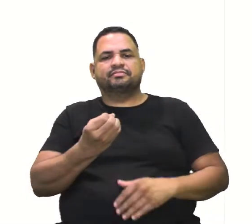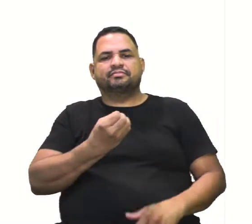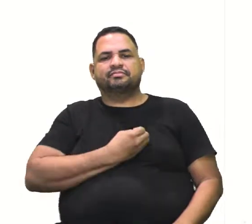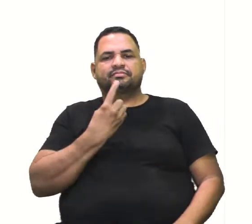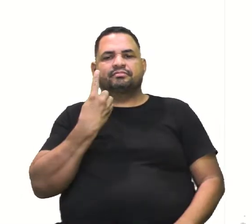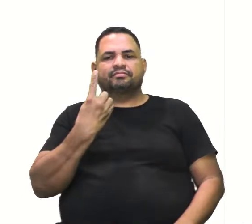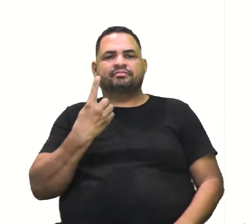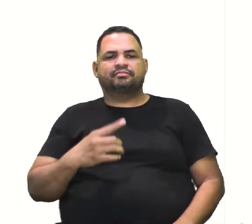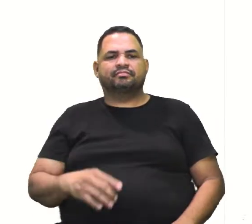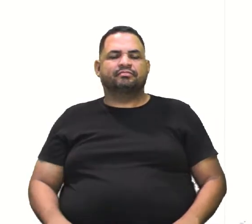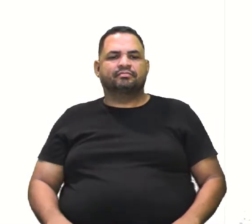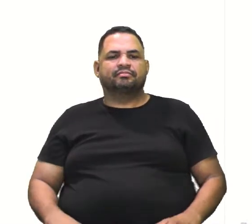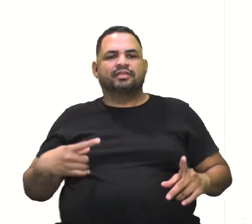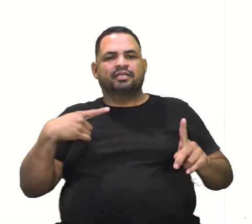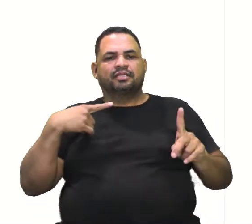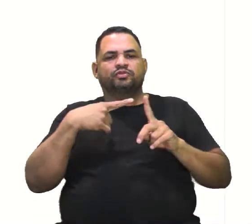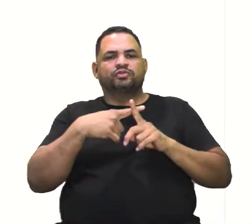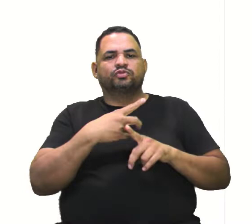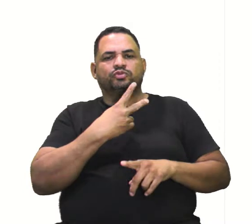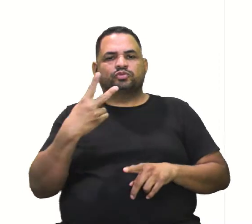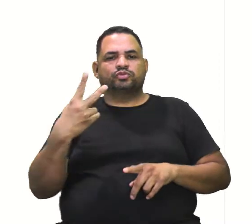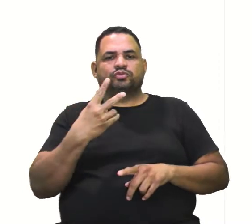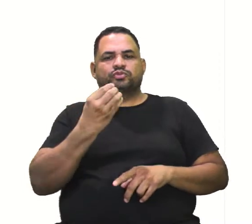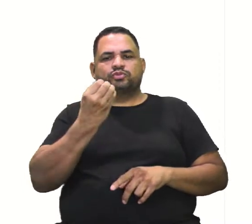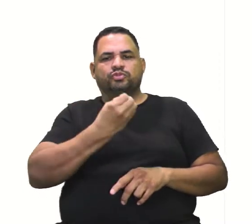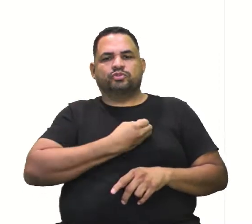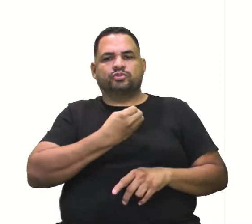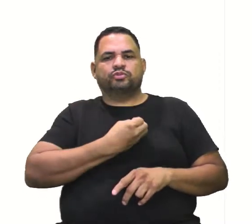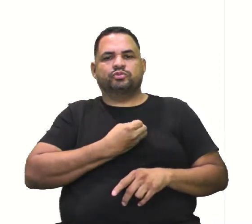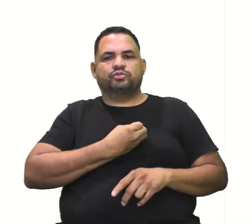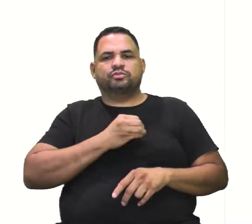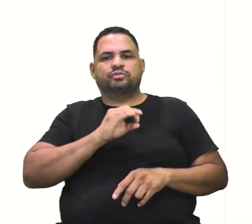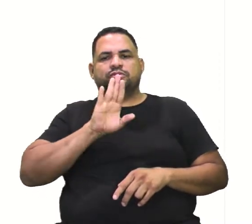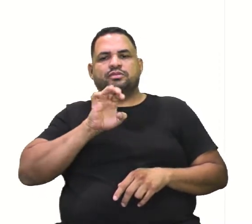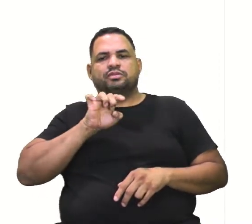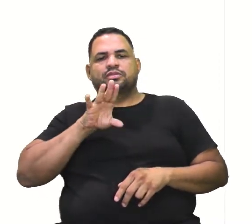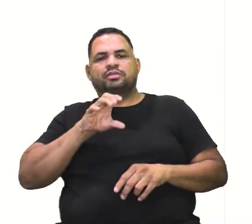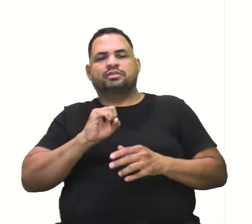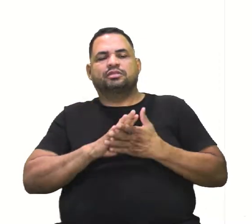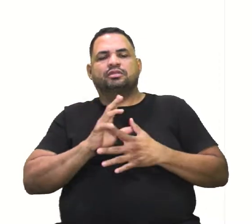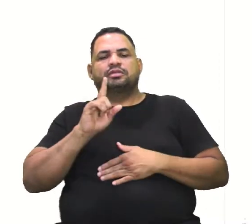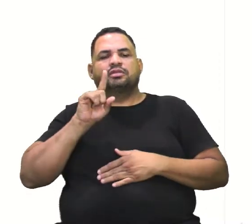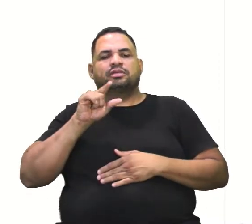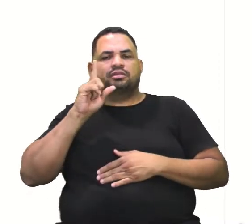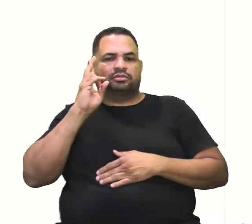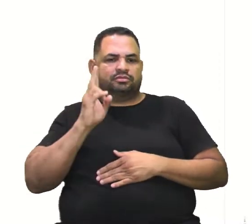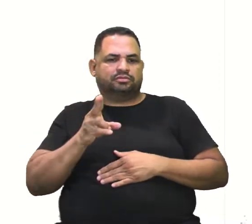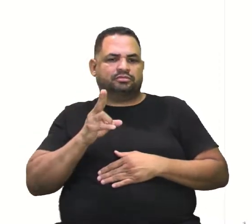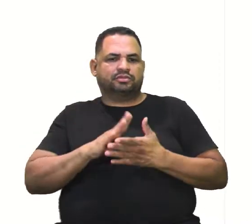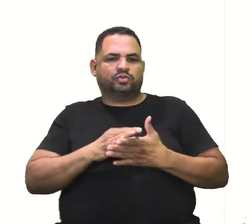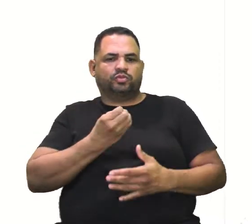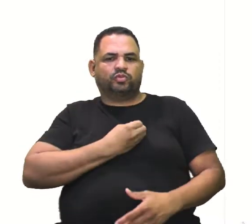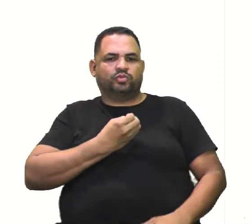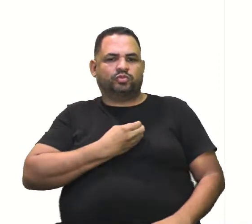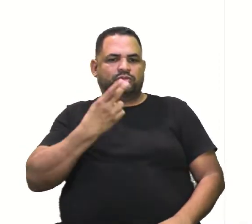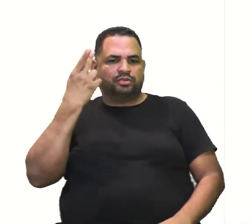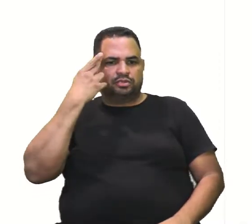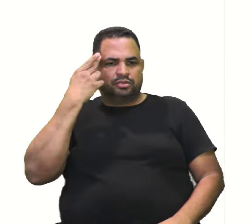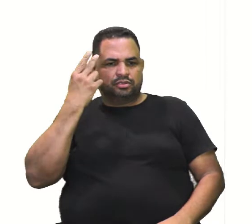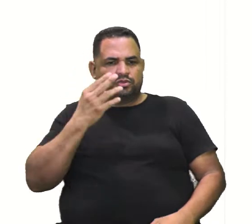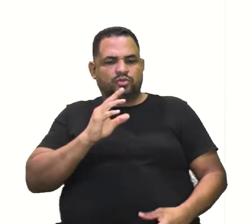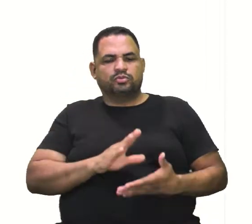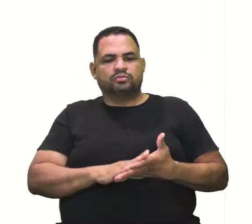1. A soma de 2 números inteiros é sempre um número natural, um